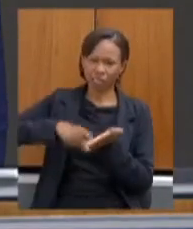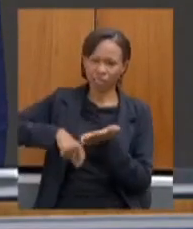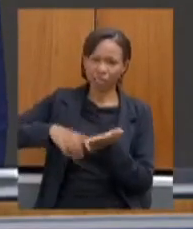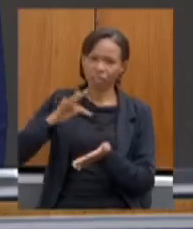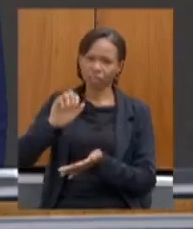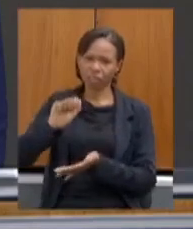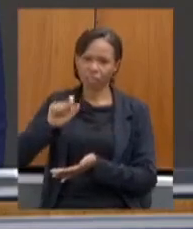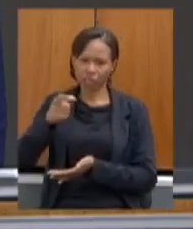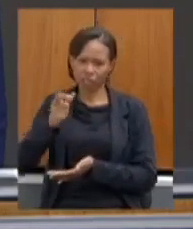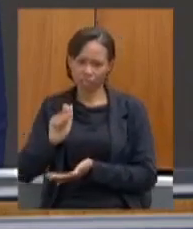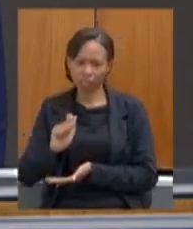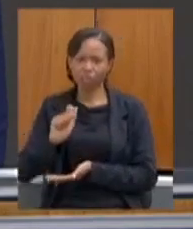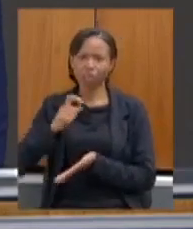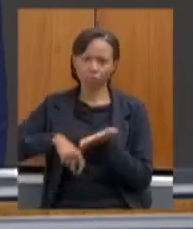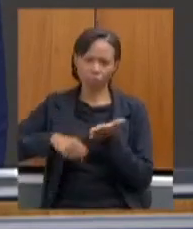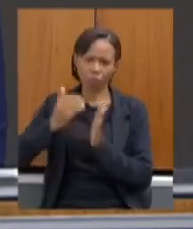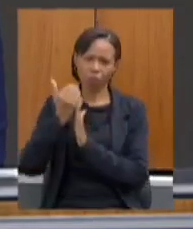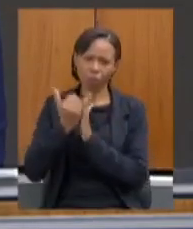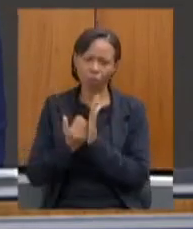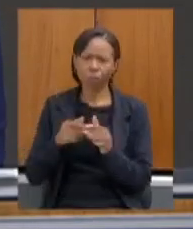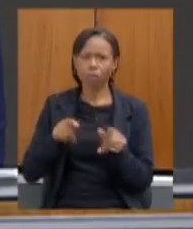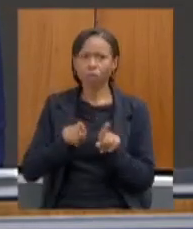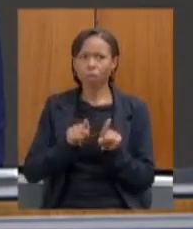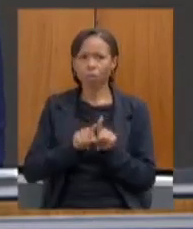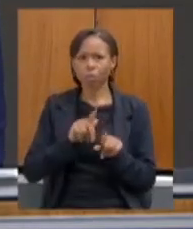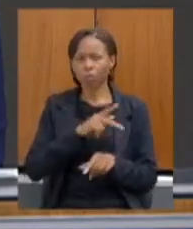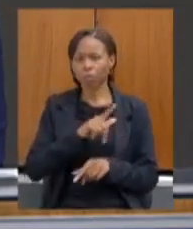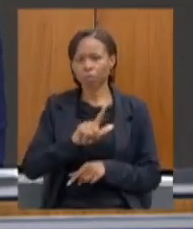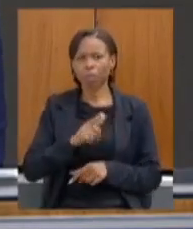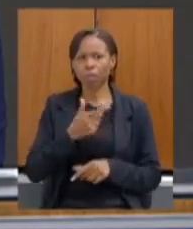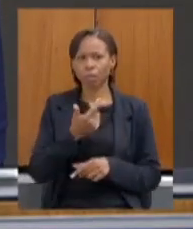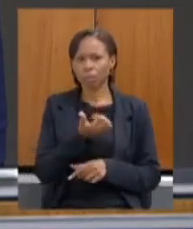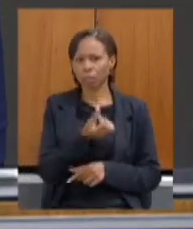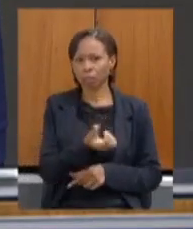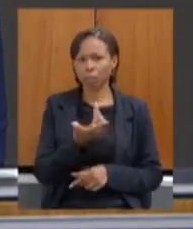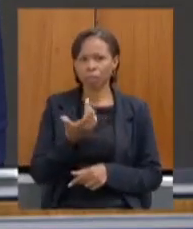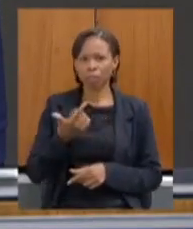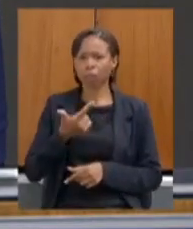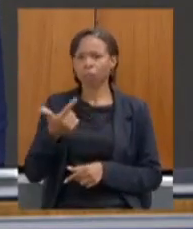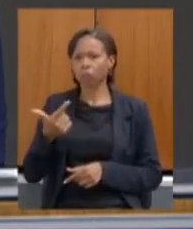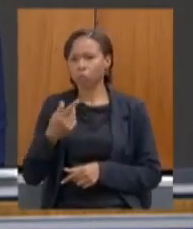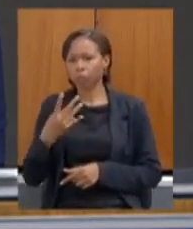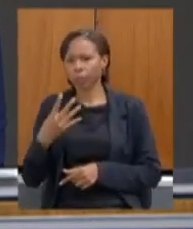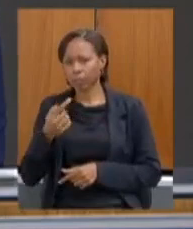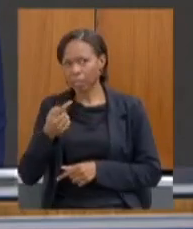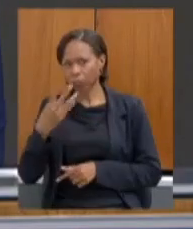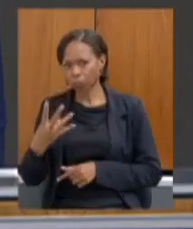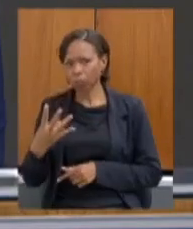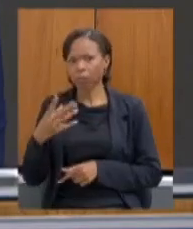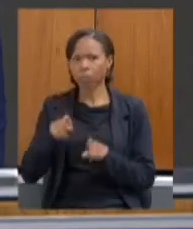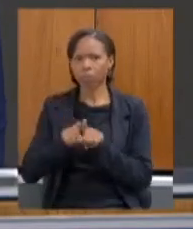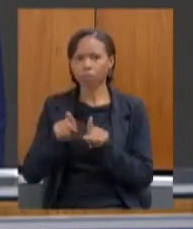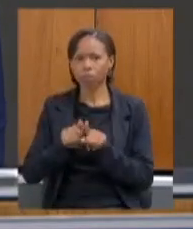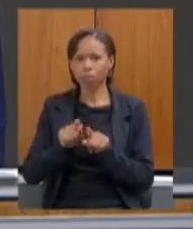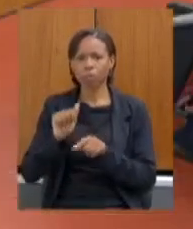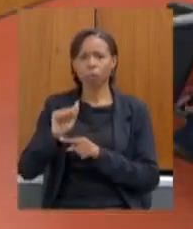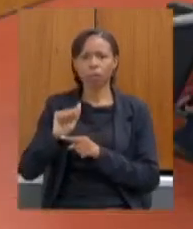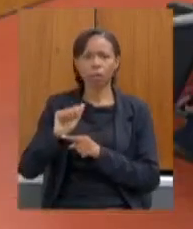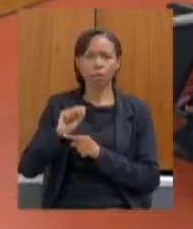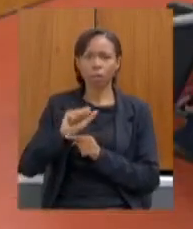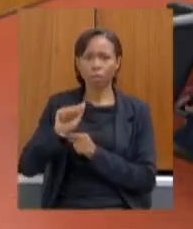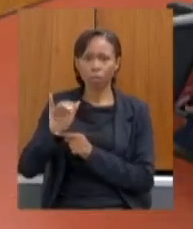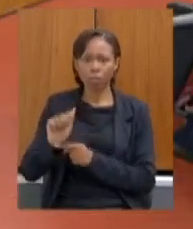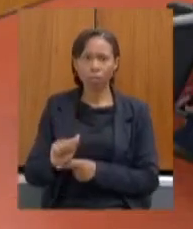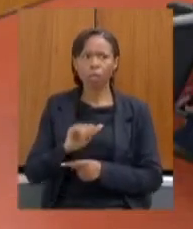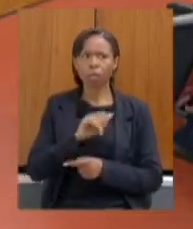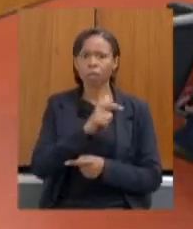Estado. Tem o PL 1016, sobre a inação de imóveis. PL 2274, sobre a ARSAI. 2275,